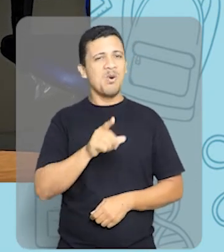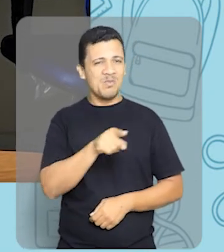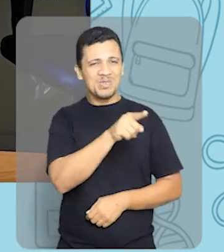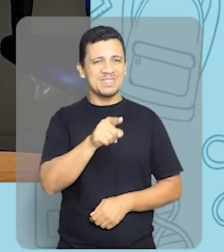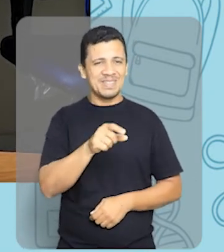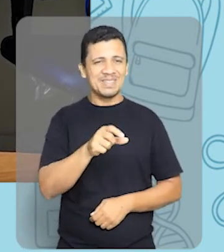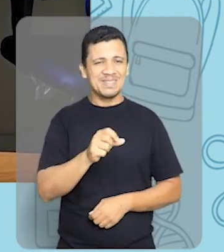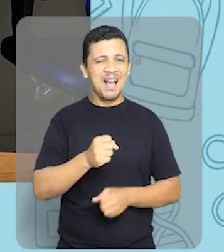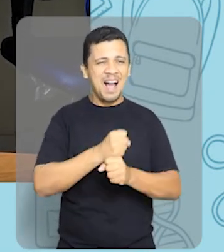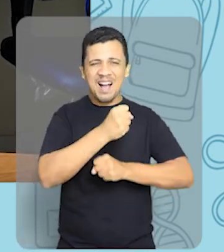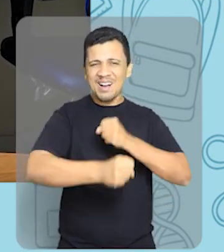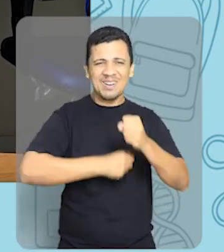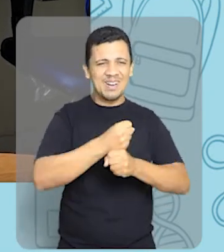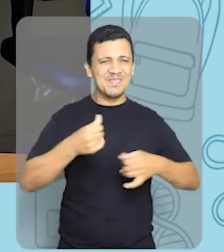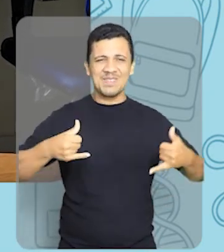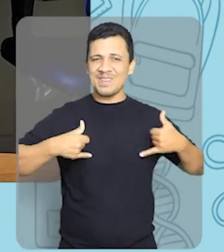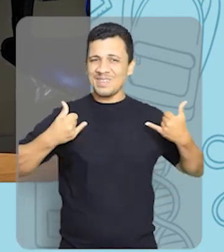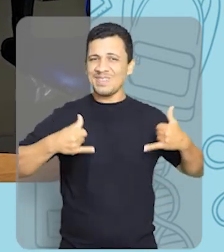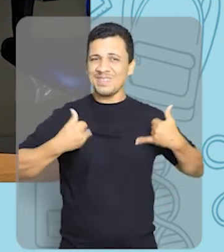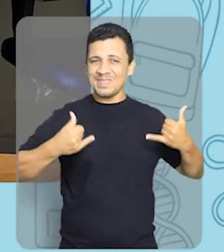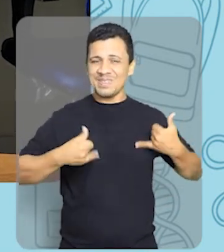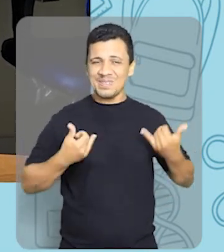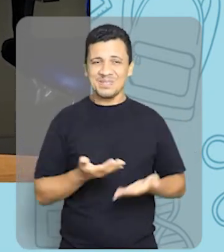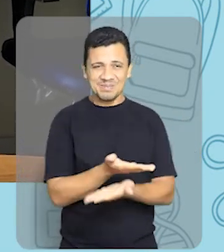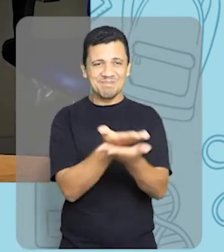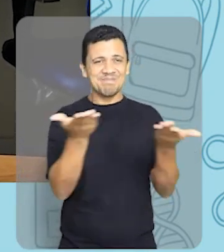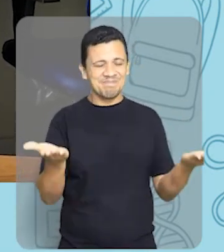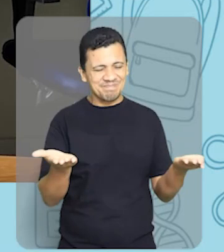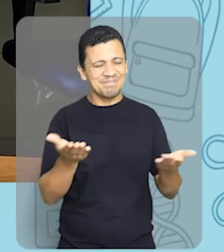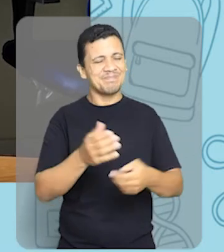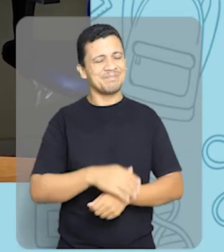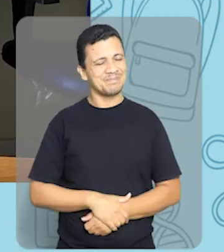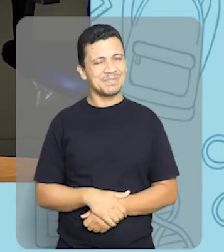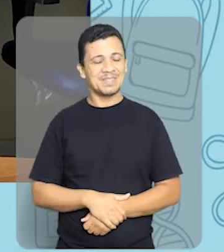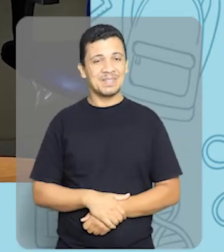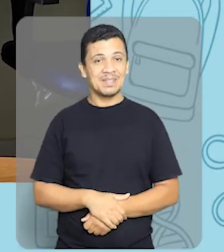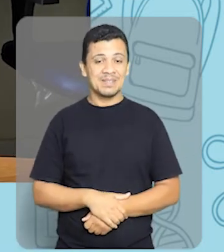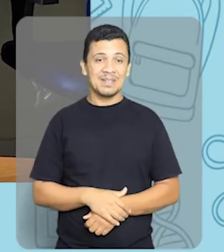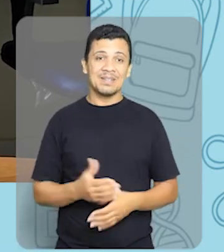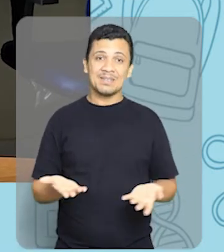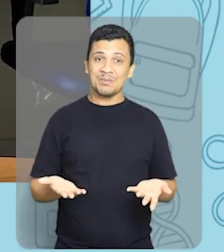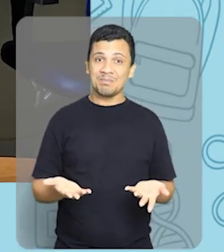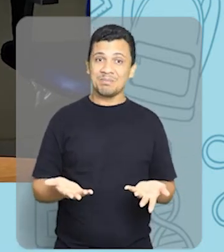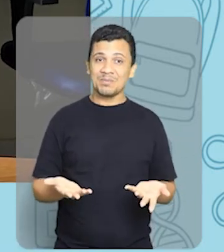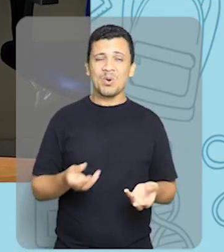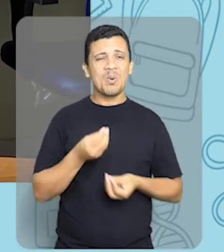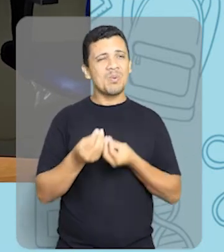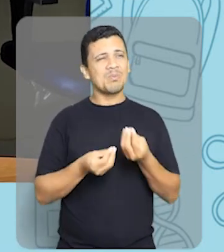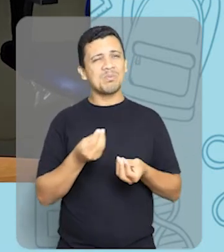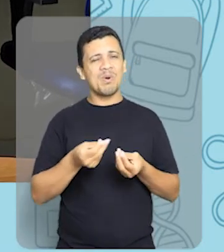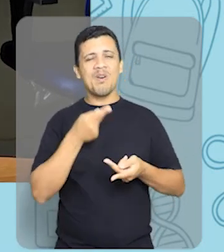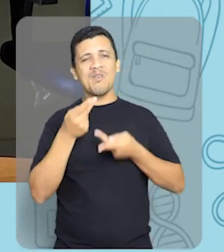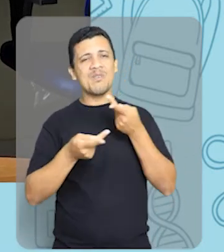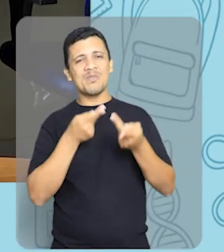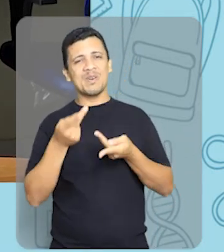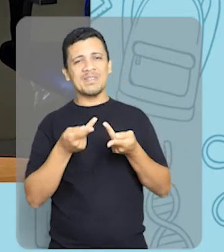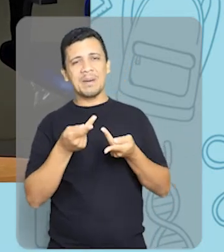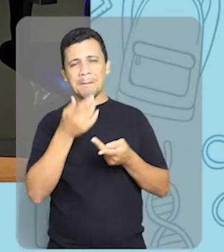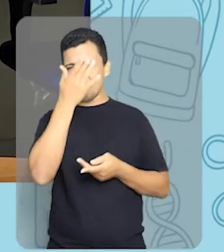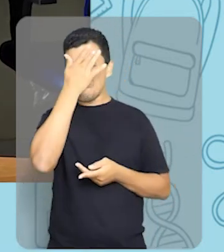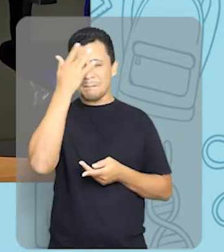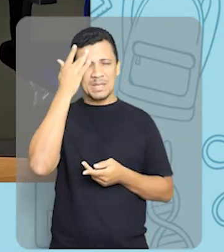um ano já do Papo de Recreio. Então, e para falar desses grandes nomes da educação, eu